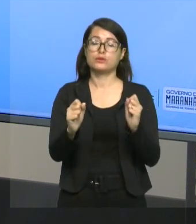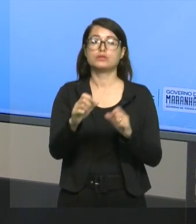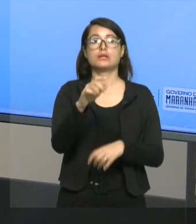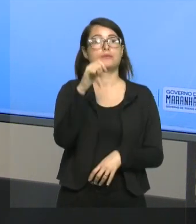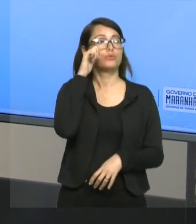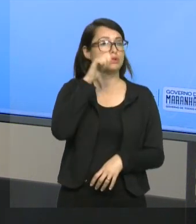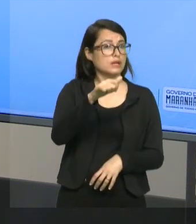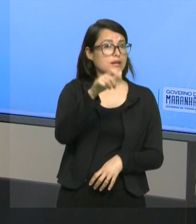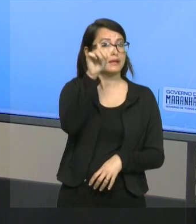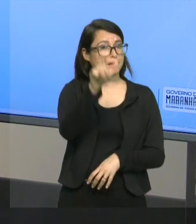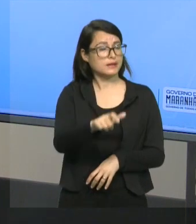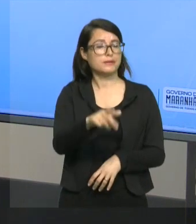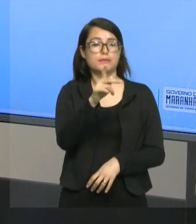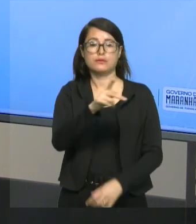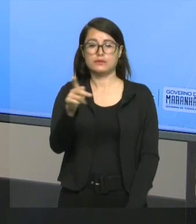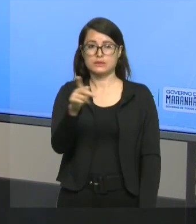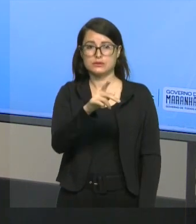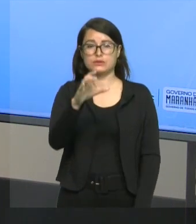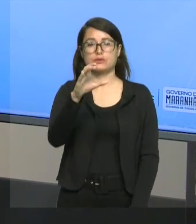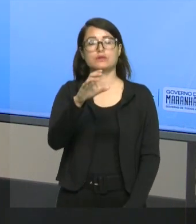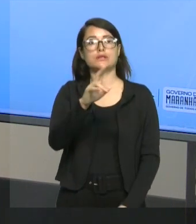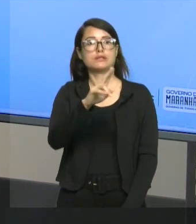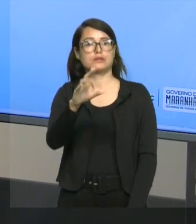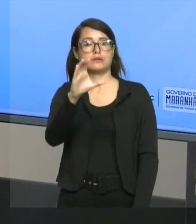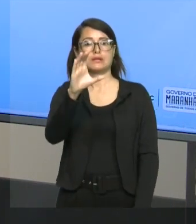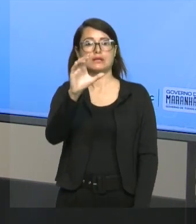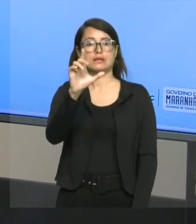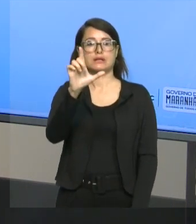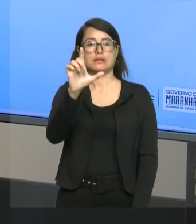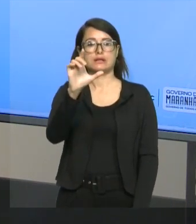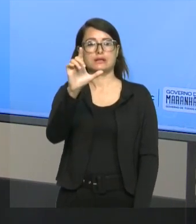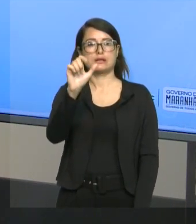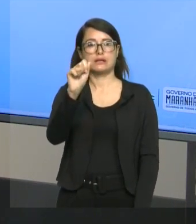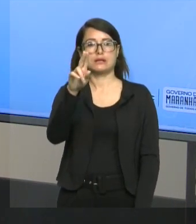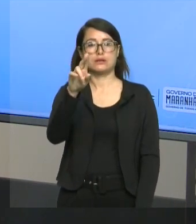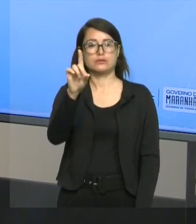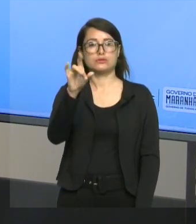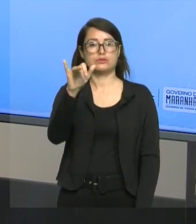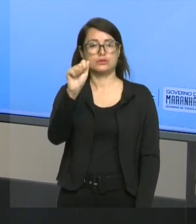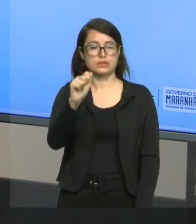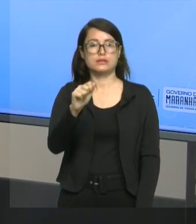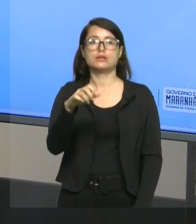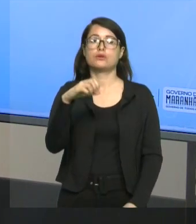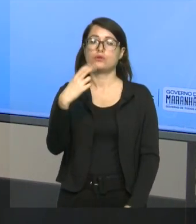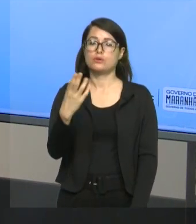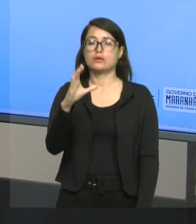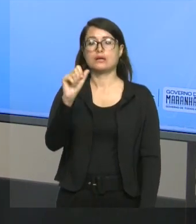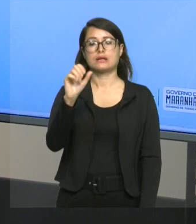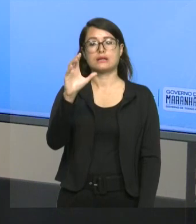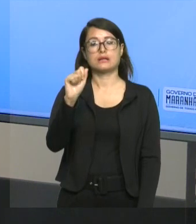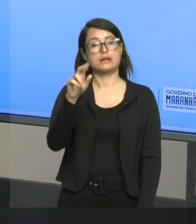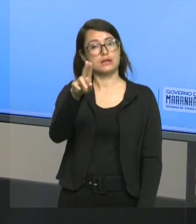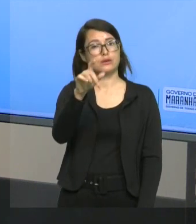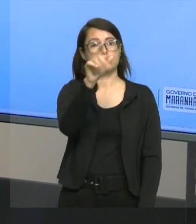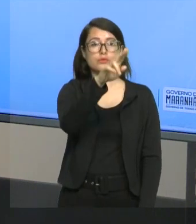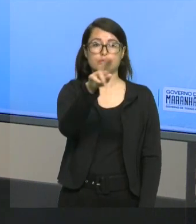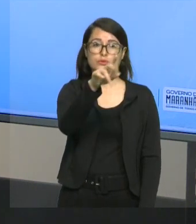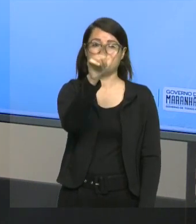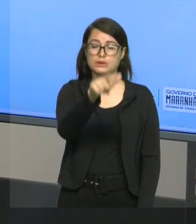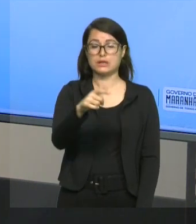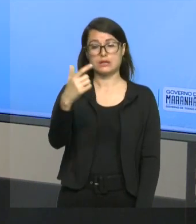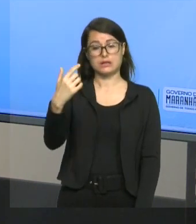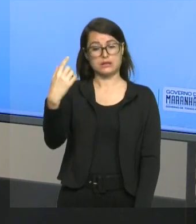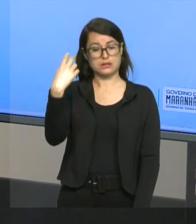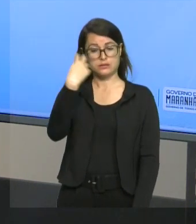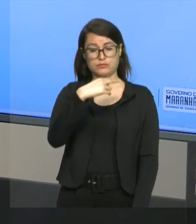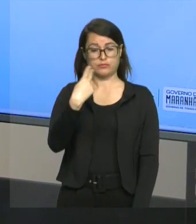de professora, de Cláudia, de Cacau. Você pode ser chamado de estudante, de aluno.